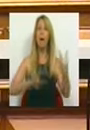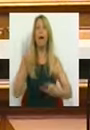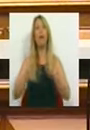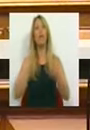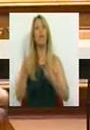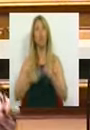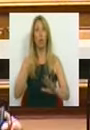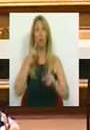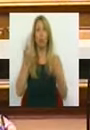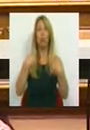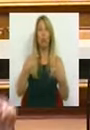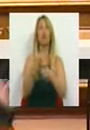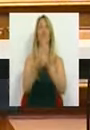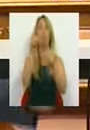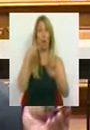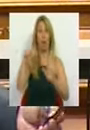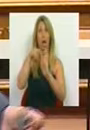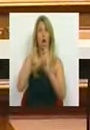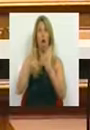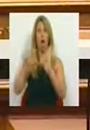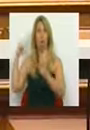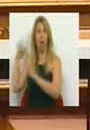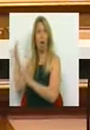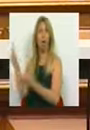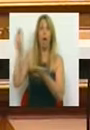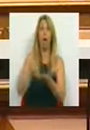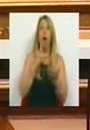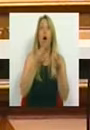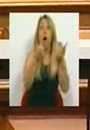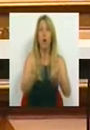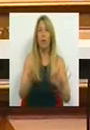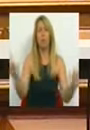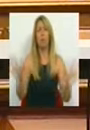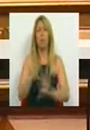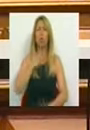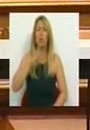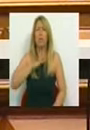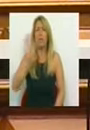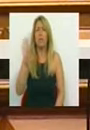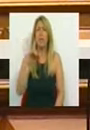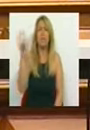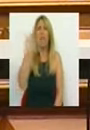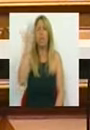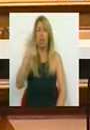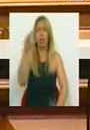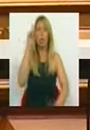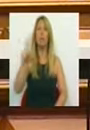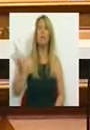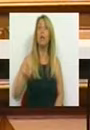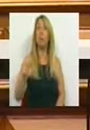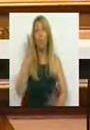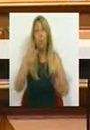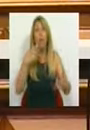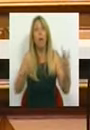repristinar a norma, não precisavam 6 meses, bastava 6 dias, e eu pedi-lhe que para nós podemos analisar isso, em sede de especialidade, nos fizesse